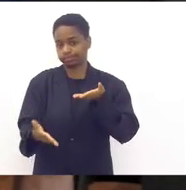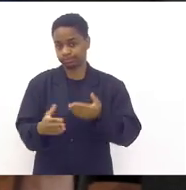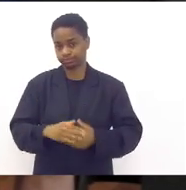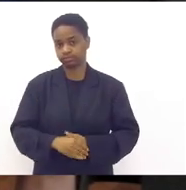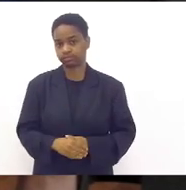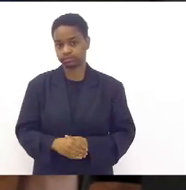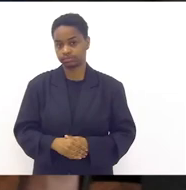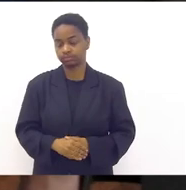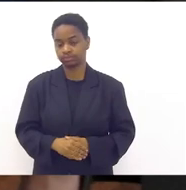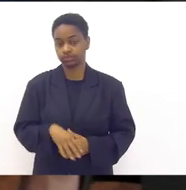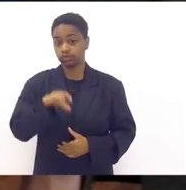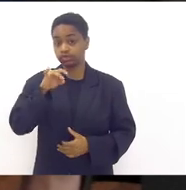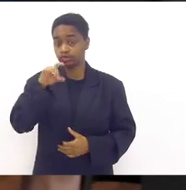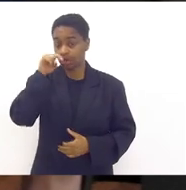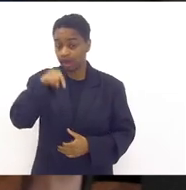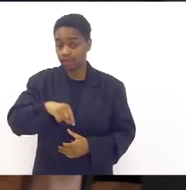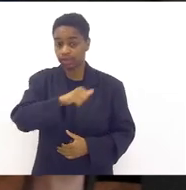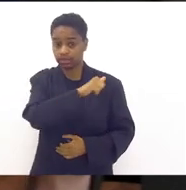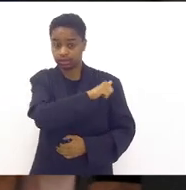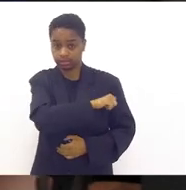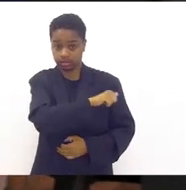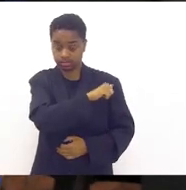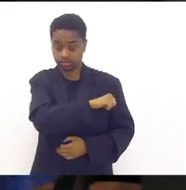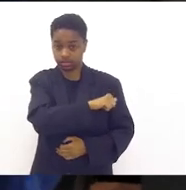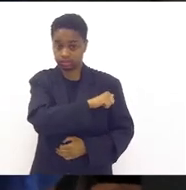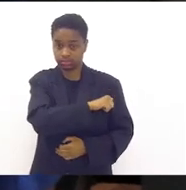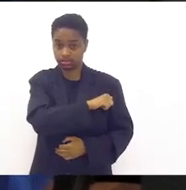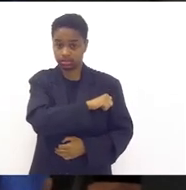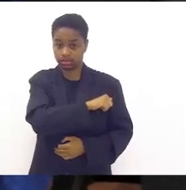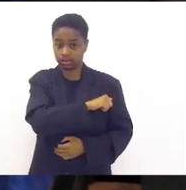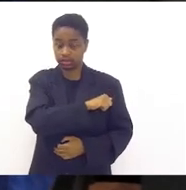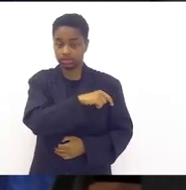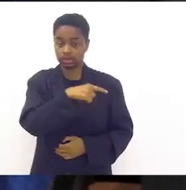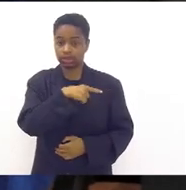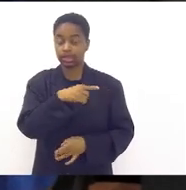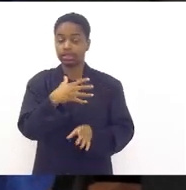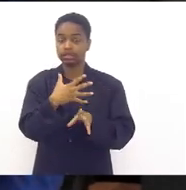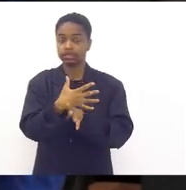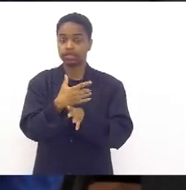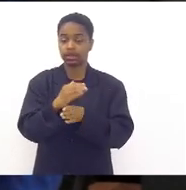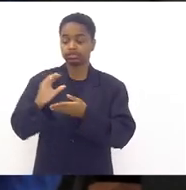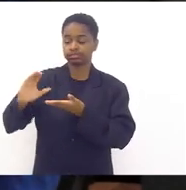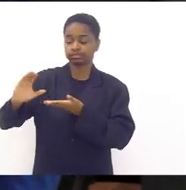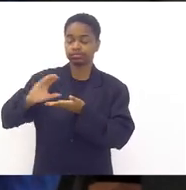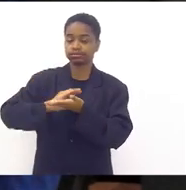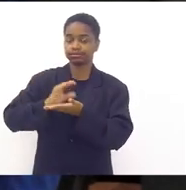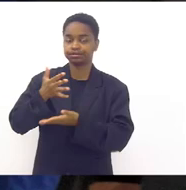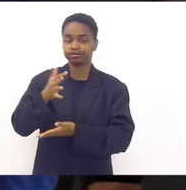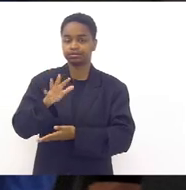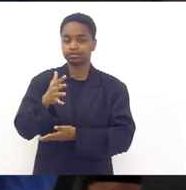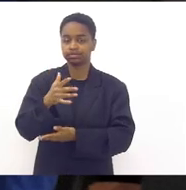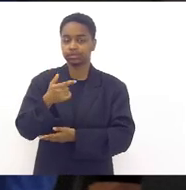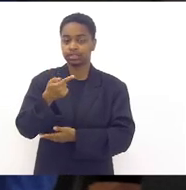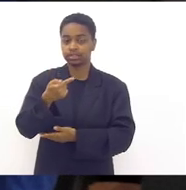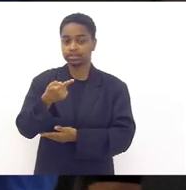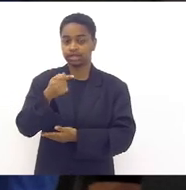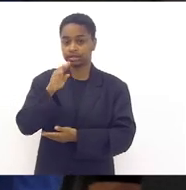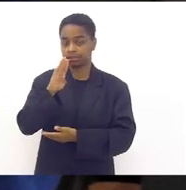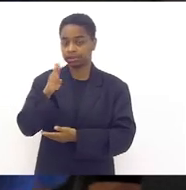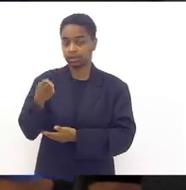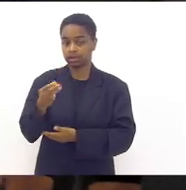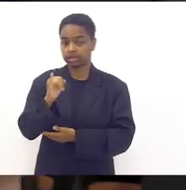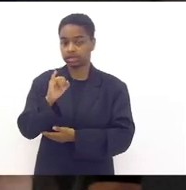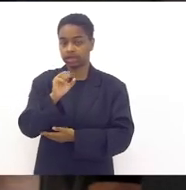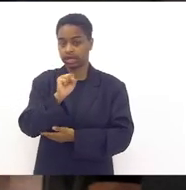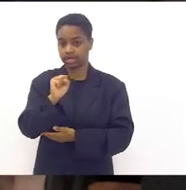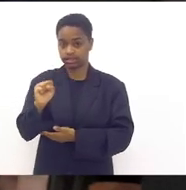no Rio de Janeiro, o município do Rio de Janeiro, da capital, arrecada aproximadamente 7 bi de